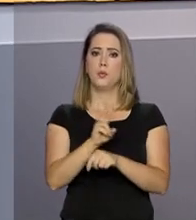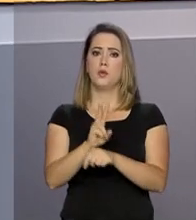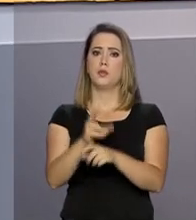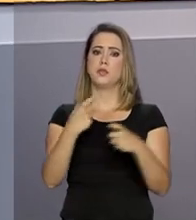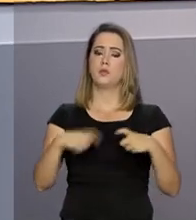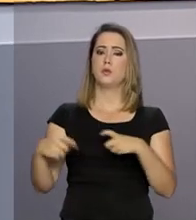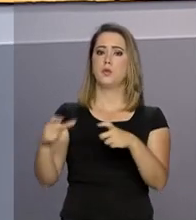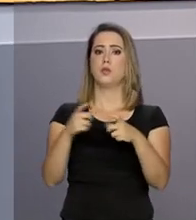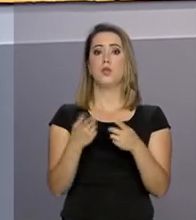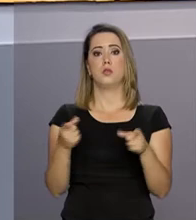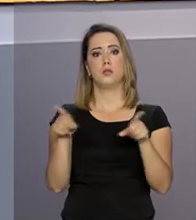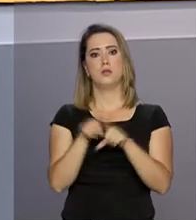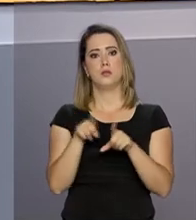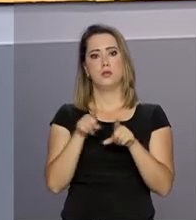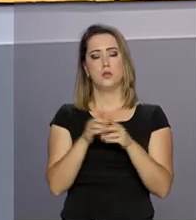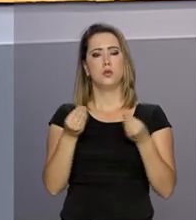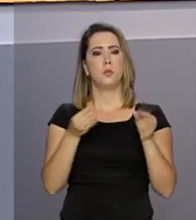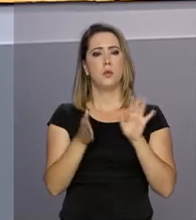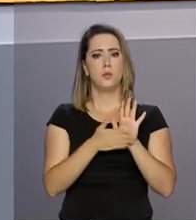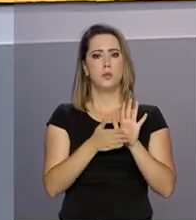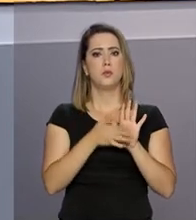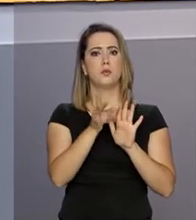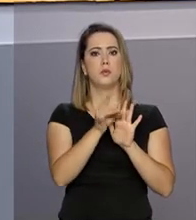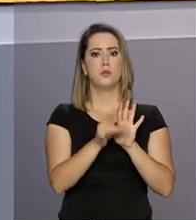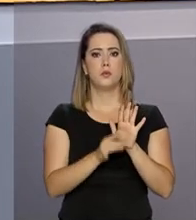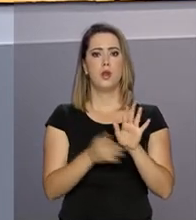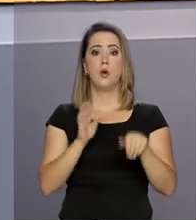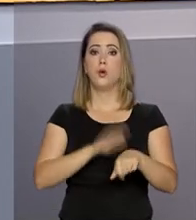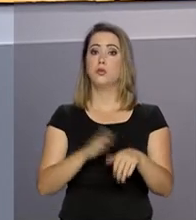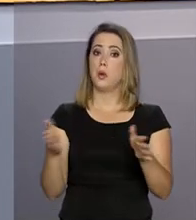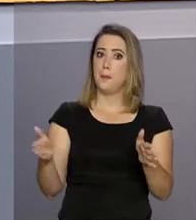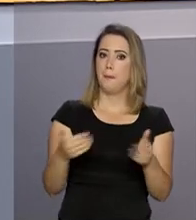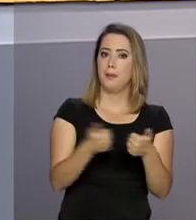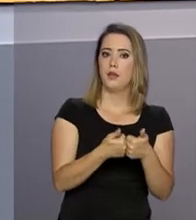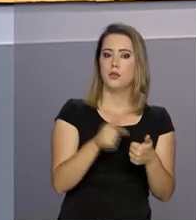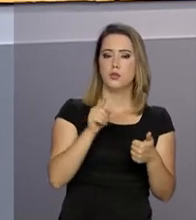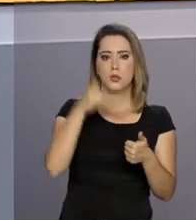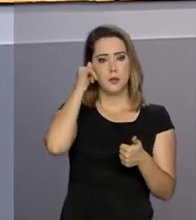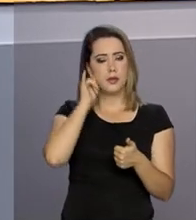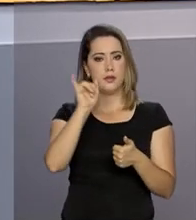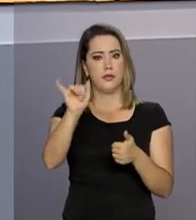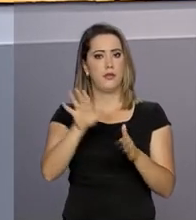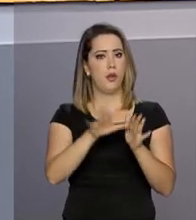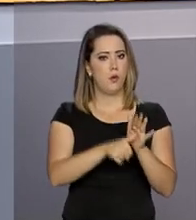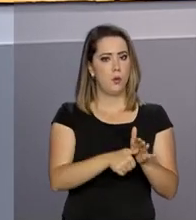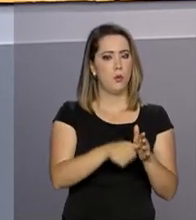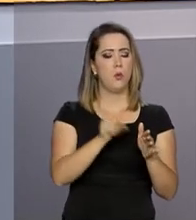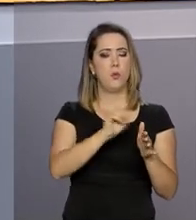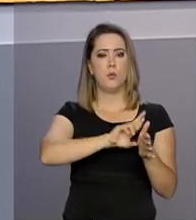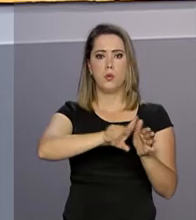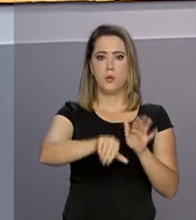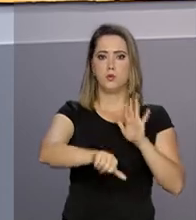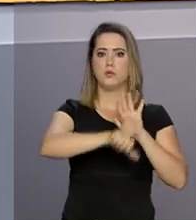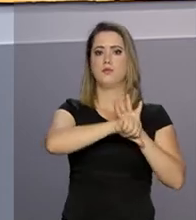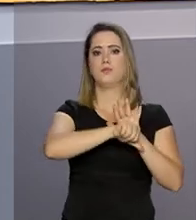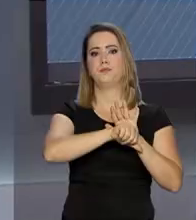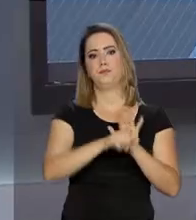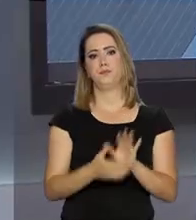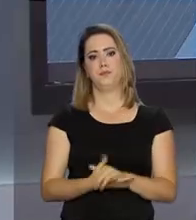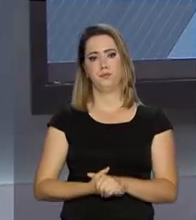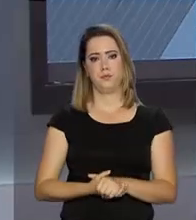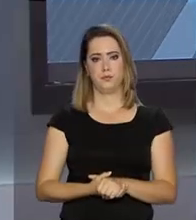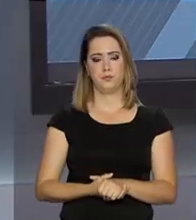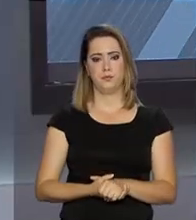da região inclusive propondo medidas de curto prazo para combater atividades ilegais já em curso